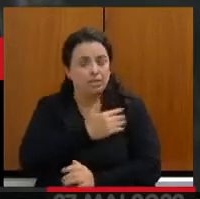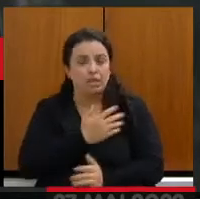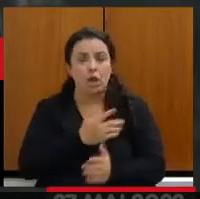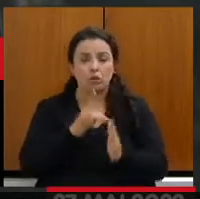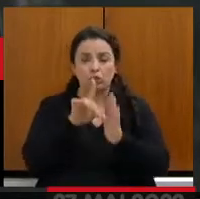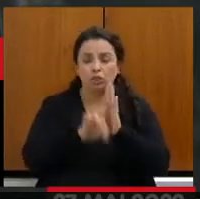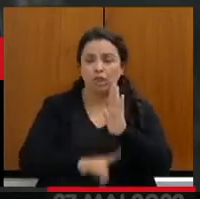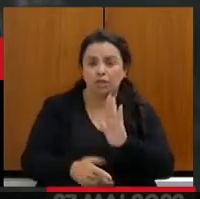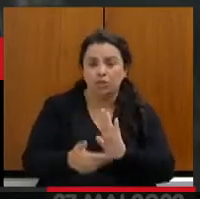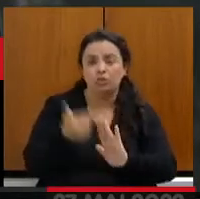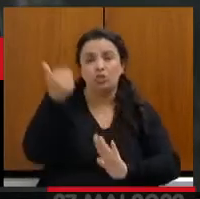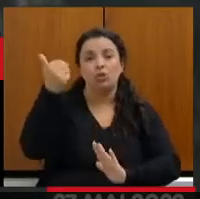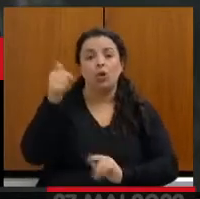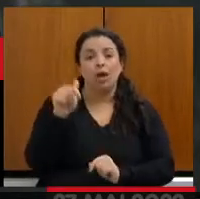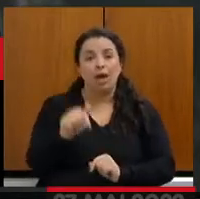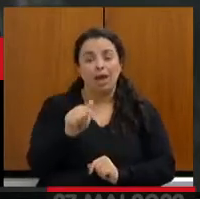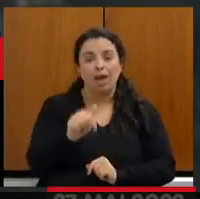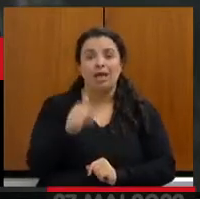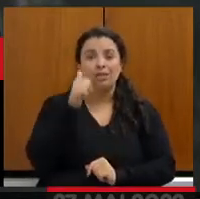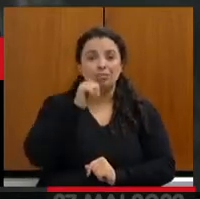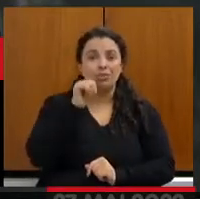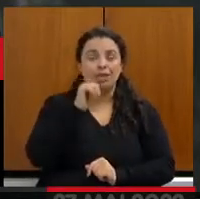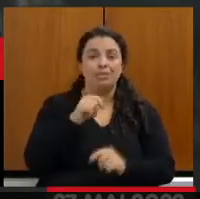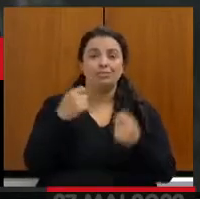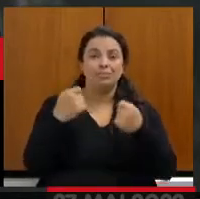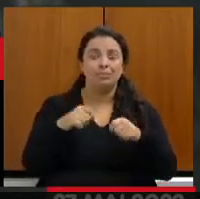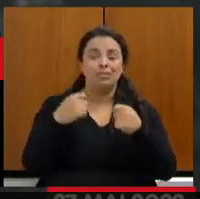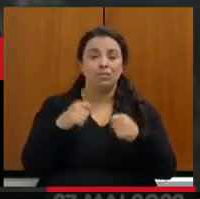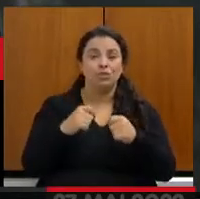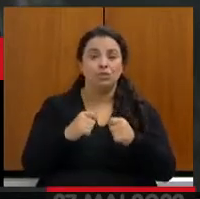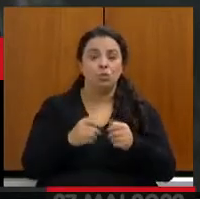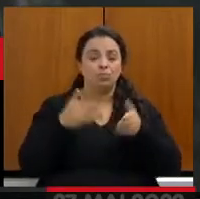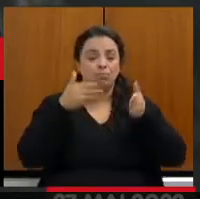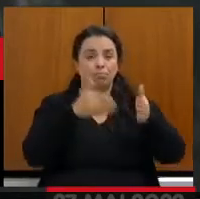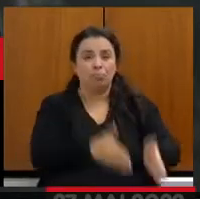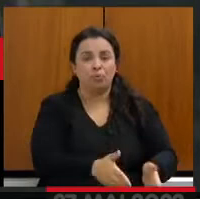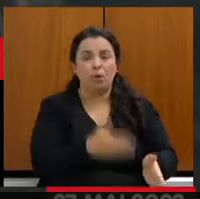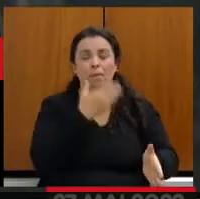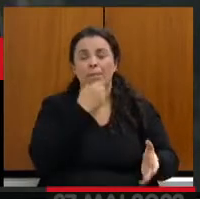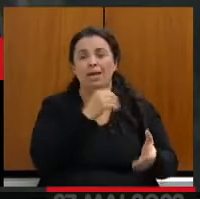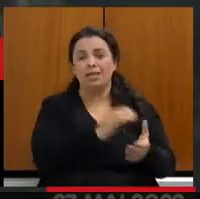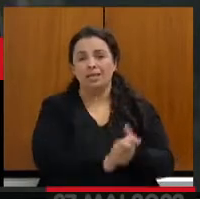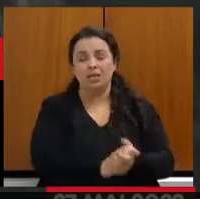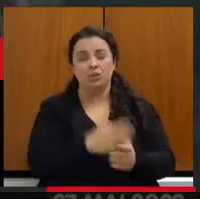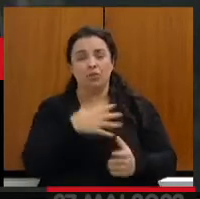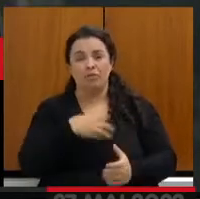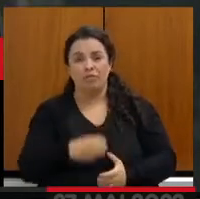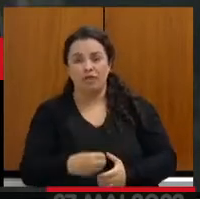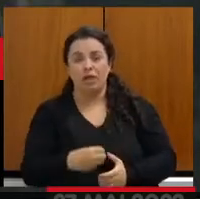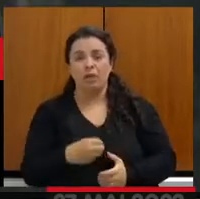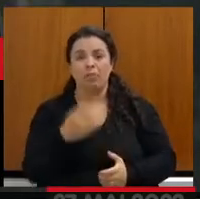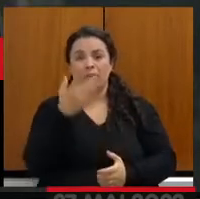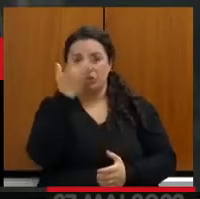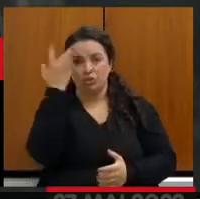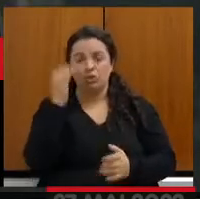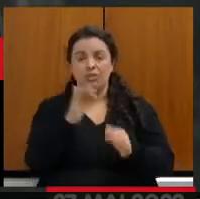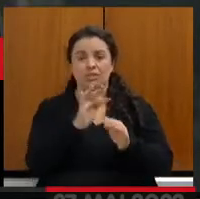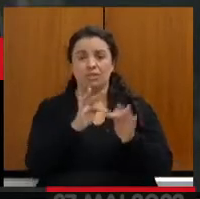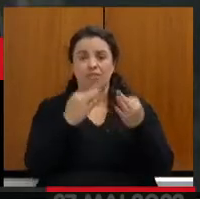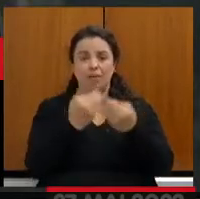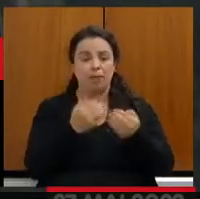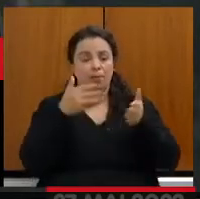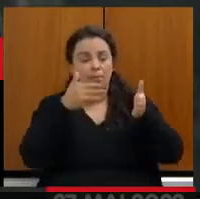e que Muitas delas tiveram que sepulta seus maridos seus filhos e seus parentes porque foram